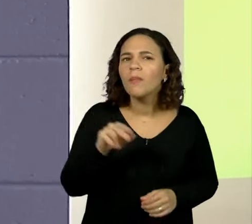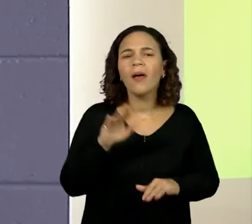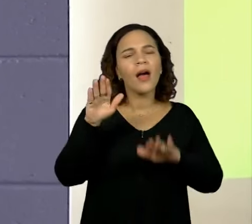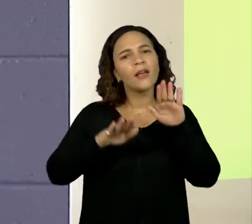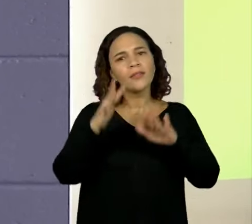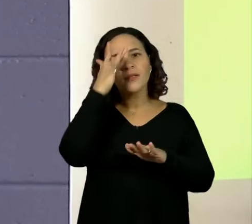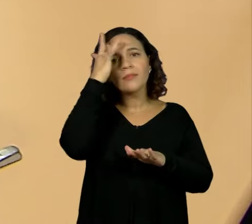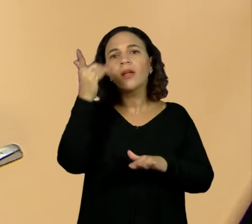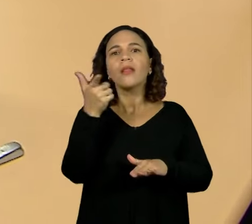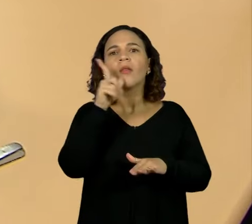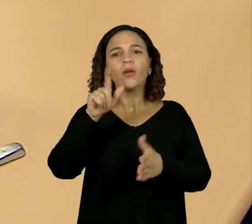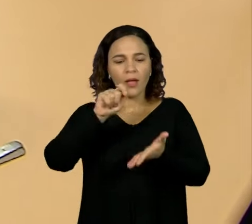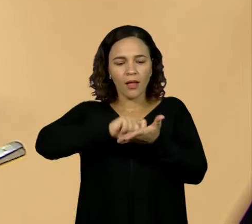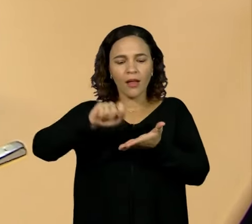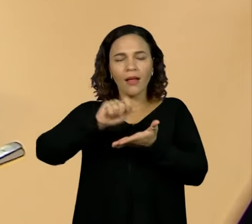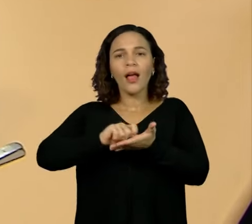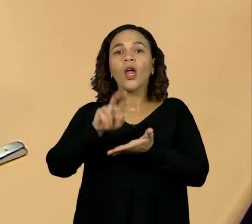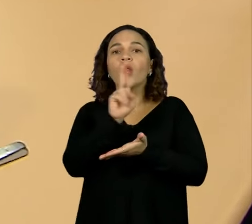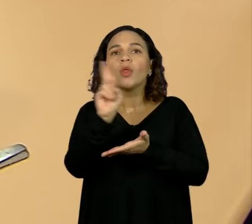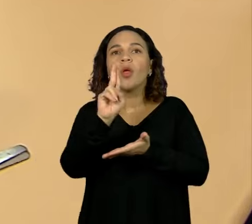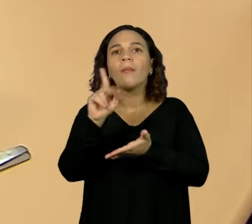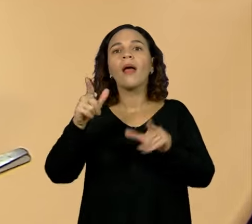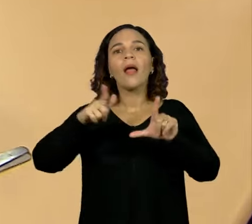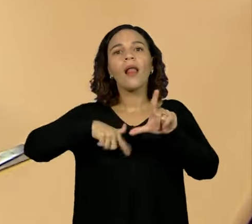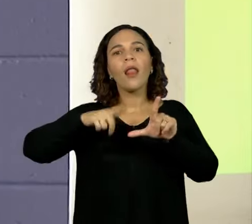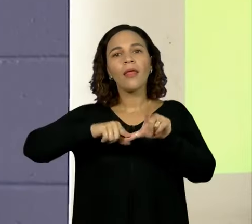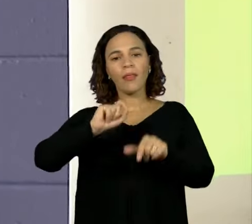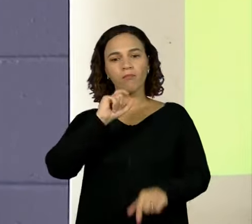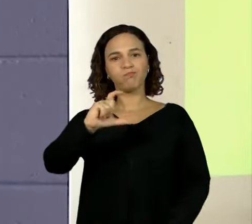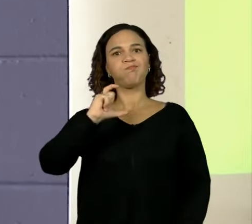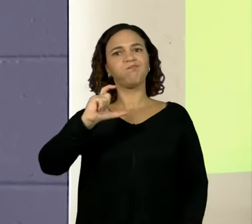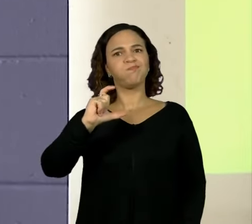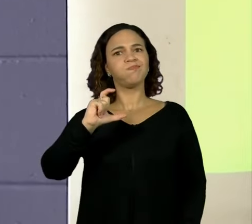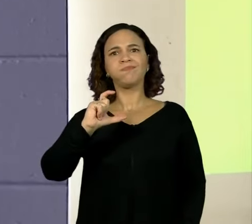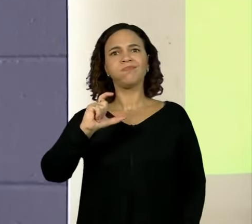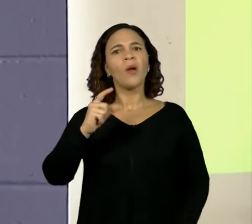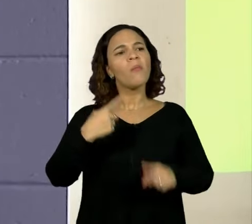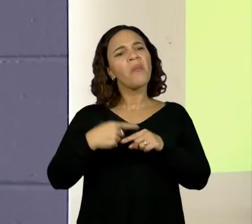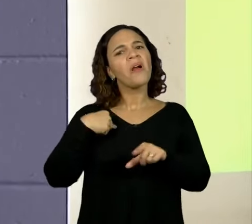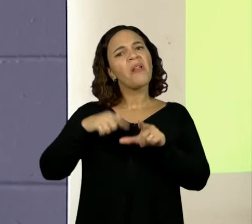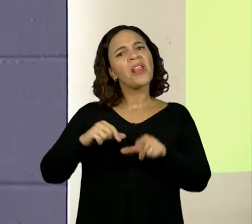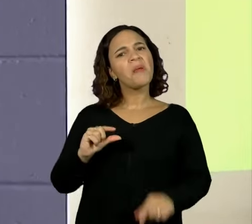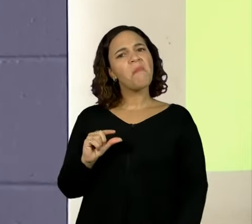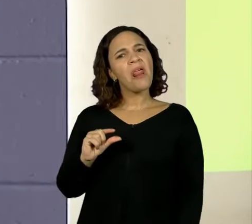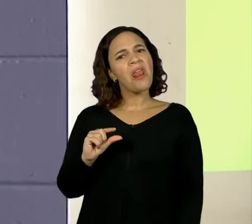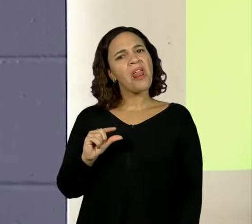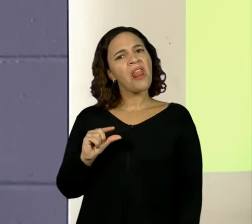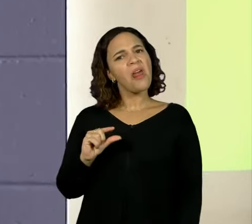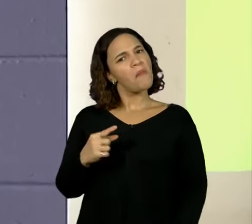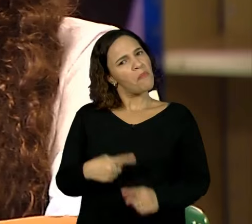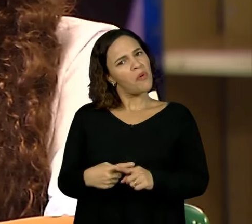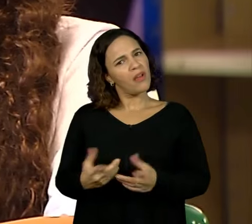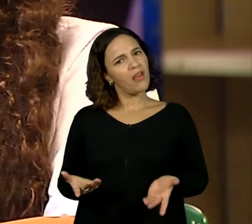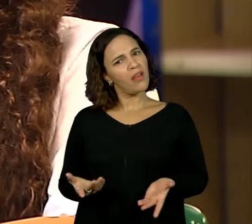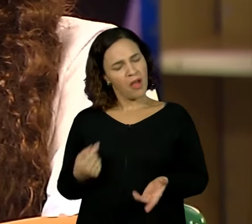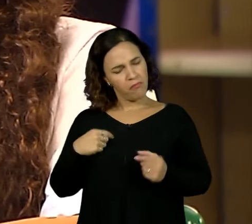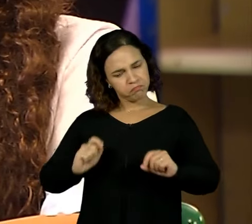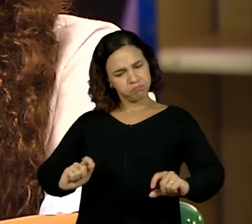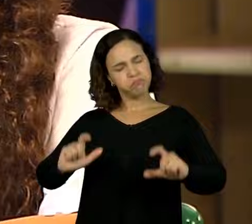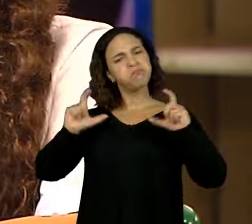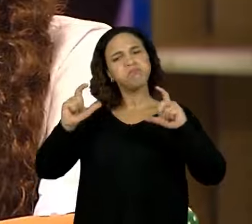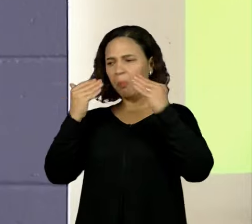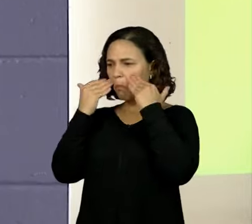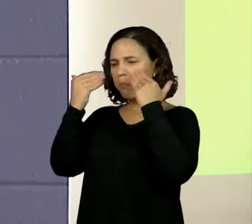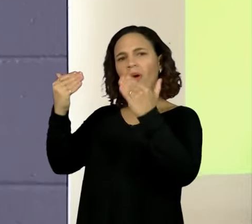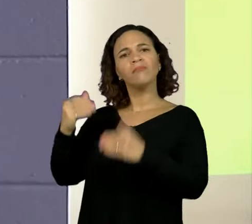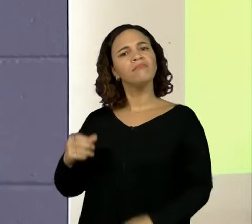vezes, de colocar seu nome em grandes letras, já é um sinal. Olha, por que eu não quero colocar meu nome em grandes letras? Sim, eu quero